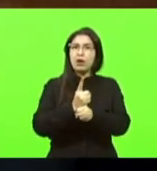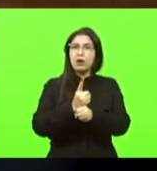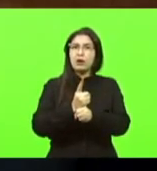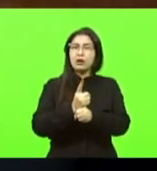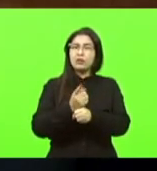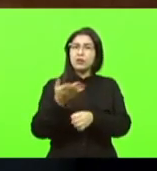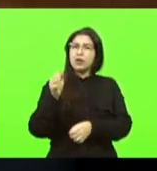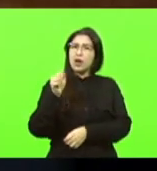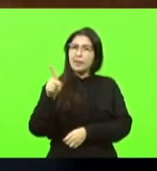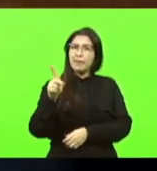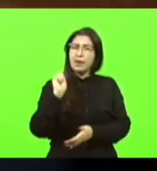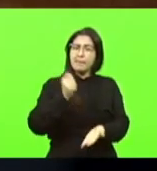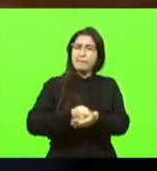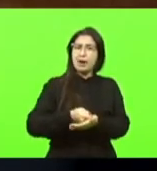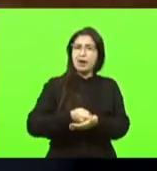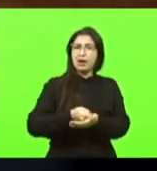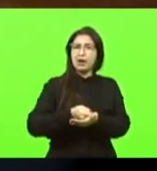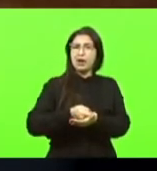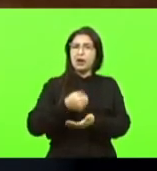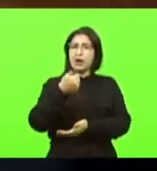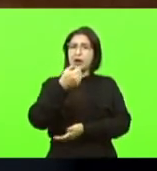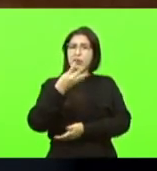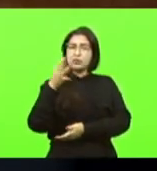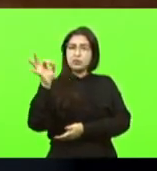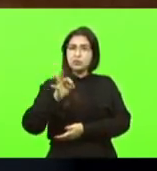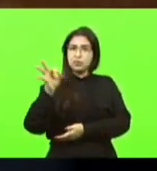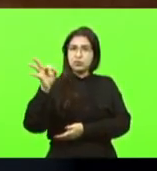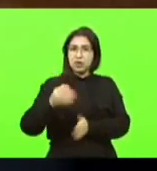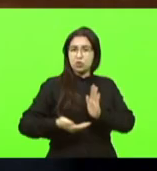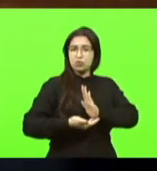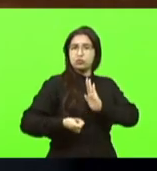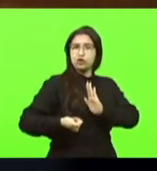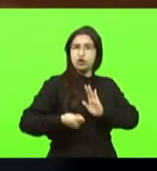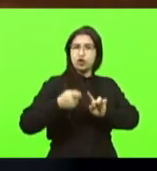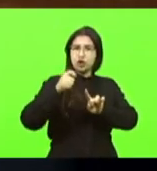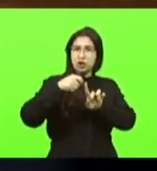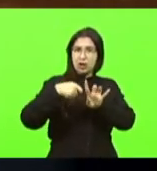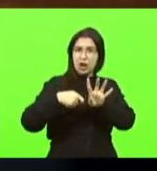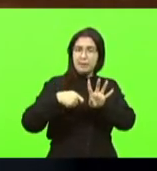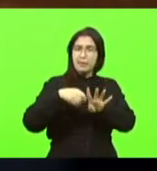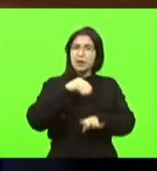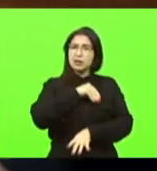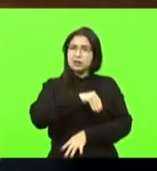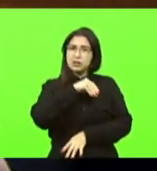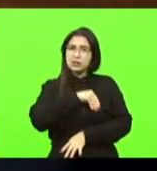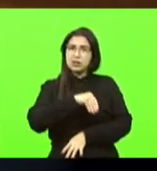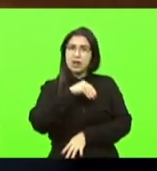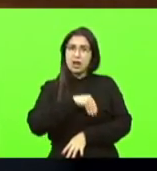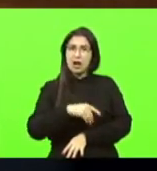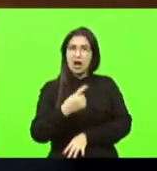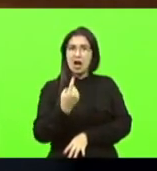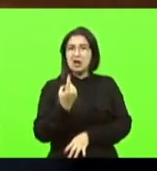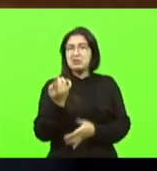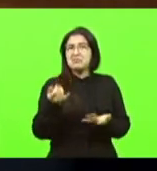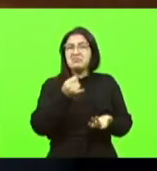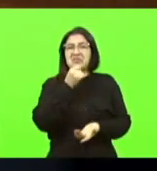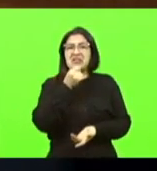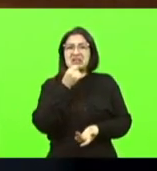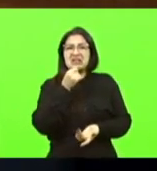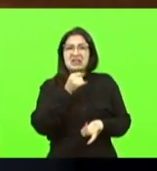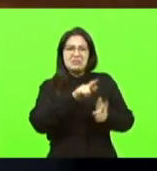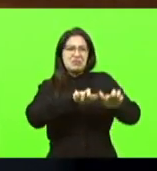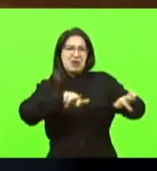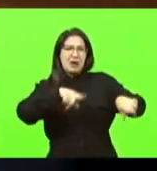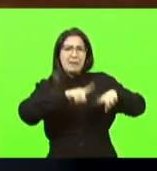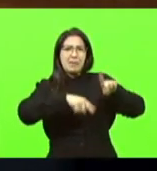pagar 14 por cento não tá tirando do mês do seu salário um acessório que não faz falta